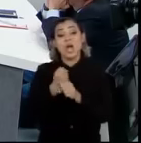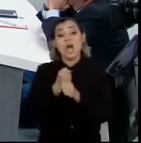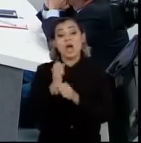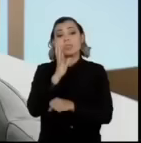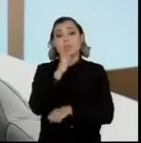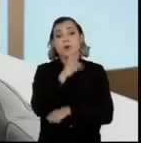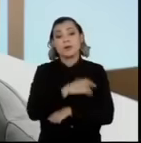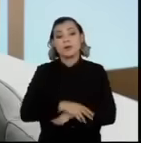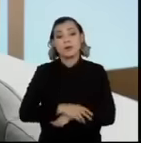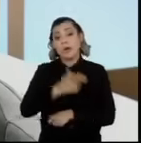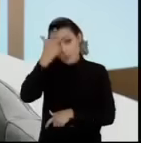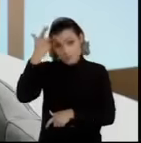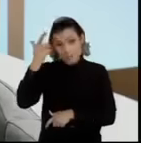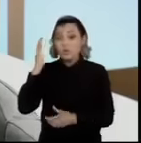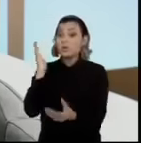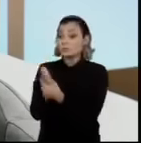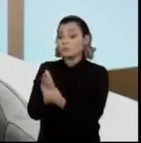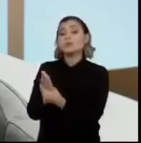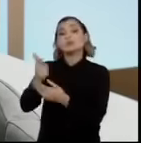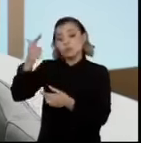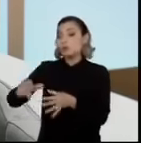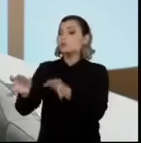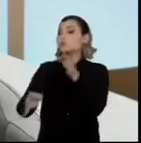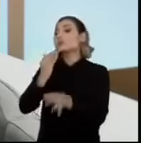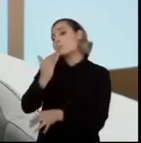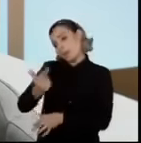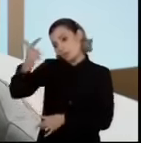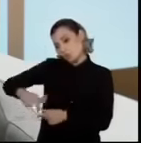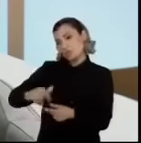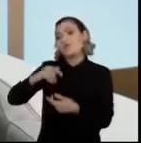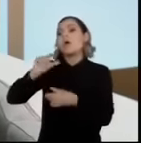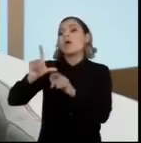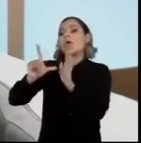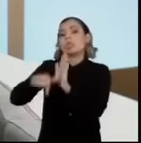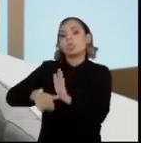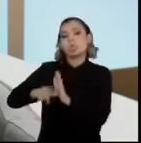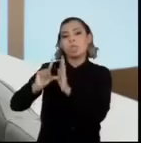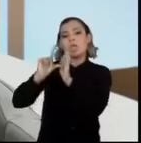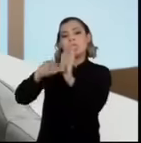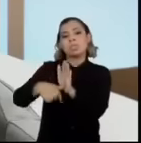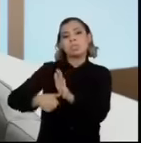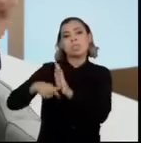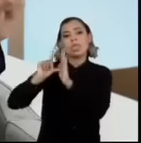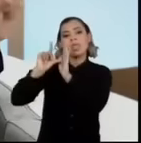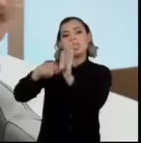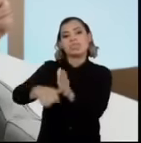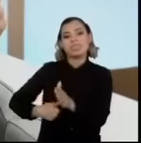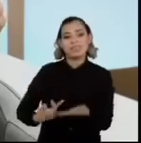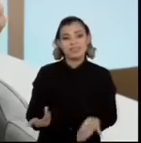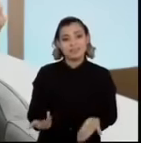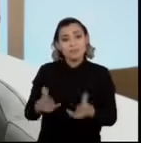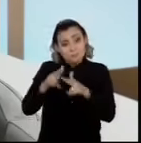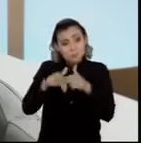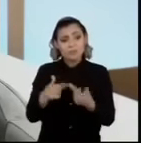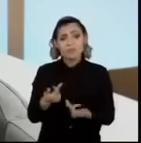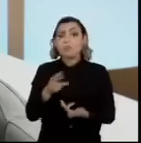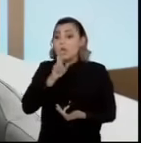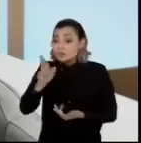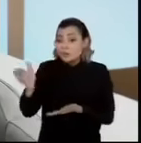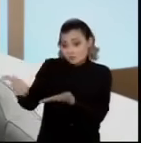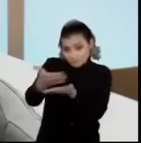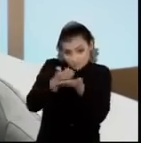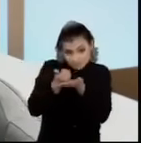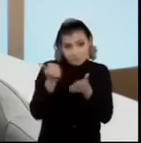Depois a pessoa entra na justiça e contesta, ou seja, isso veio mudando ao longo dos anos, mas o percentual, o resultado é baixo. O